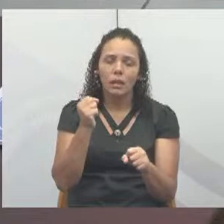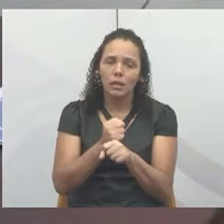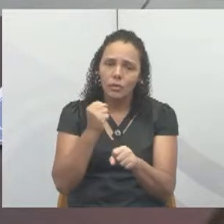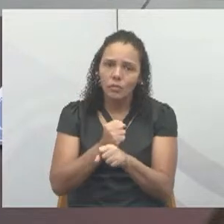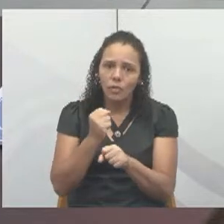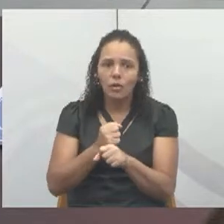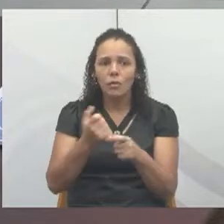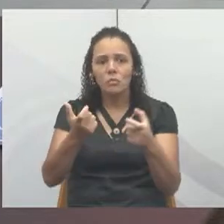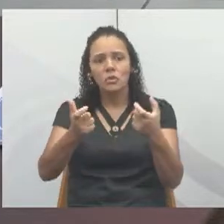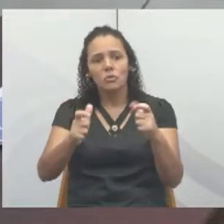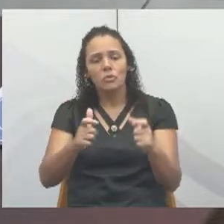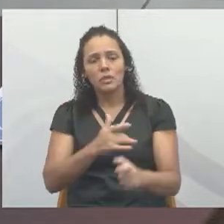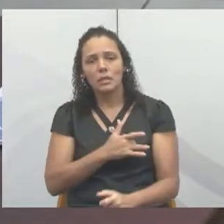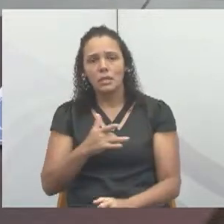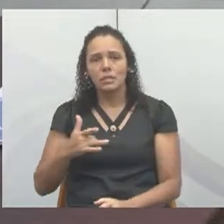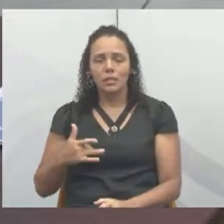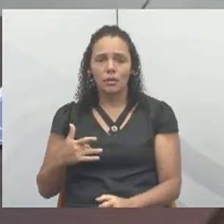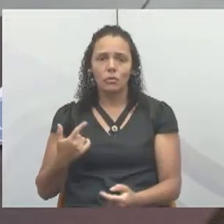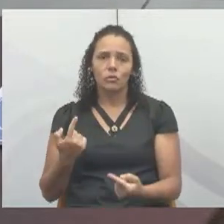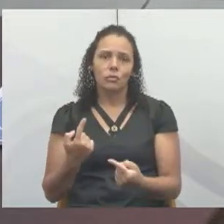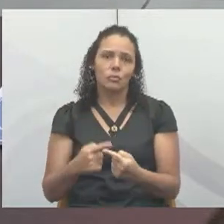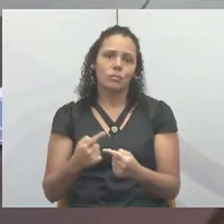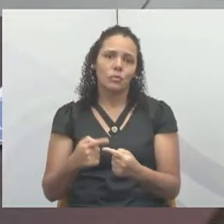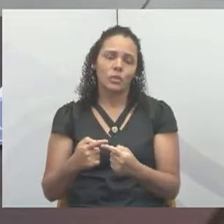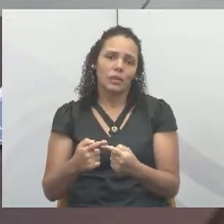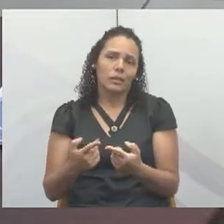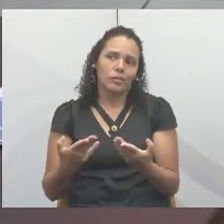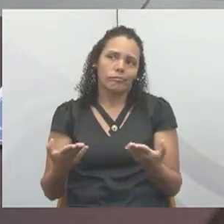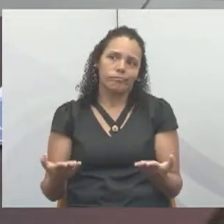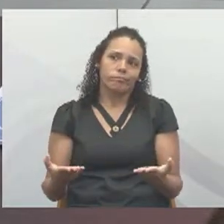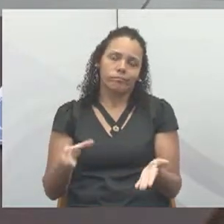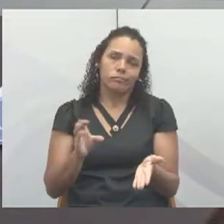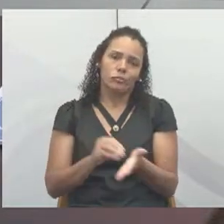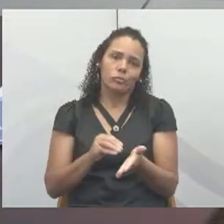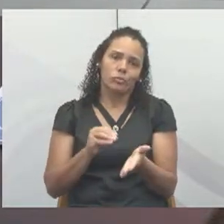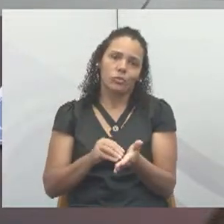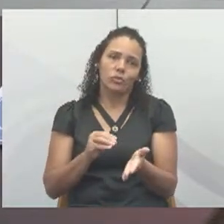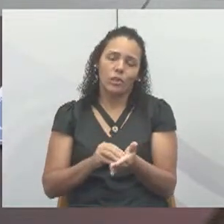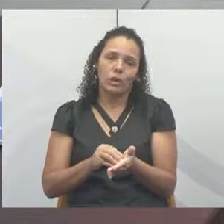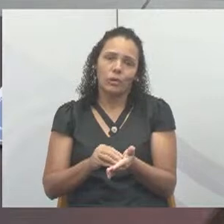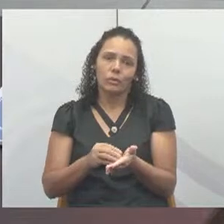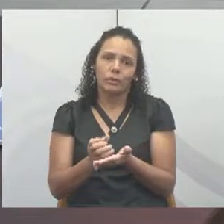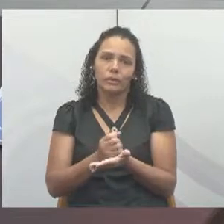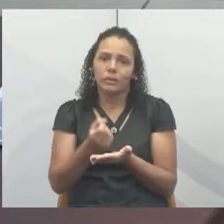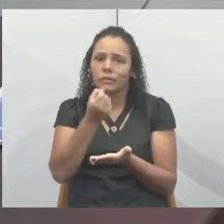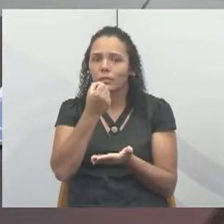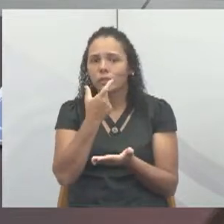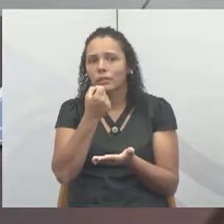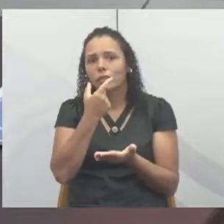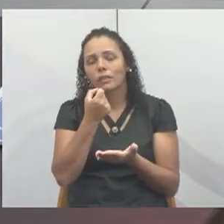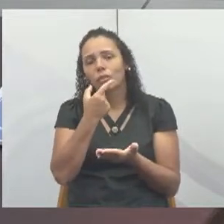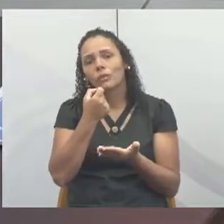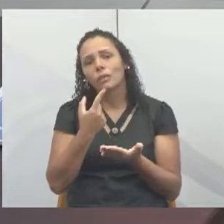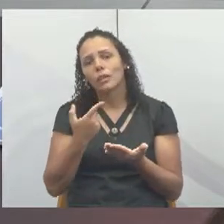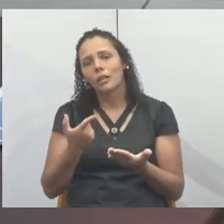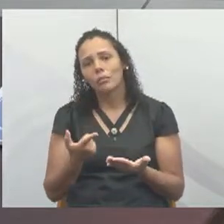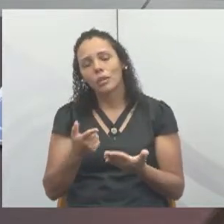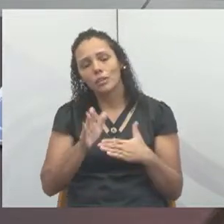em um momento que muitas das vezes não tem um dipirona para poder servir o munícipe numa